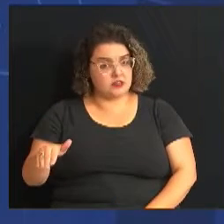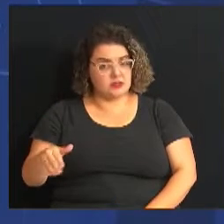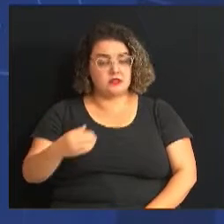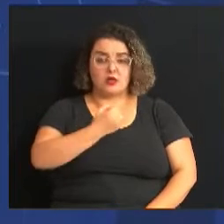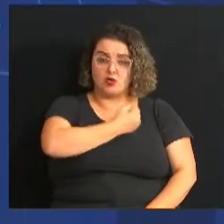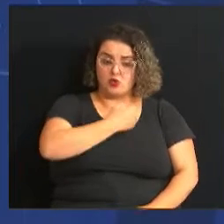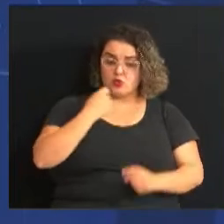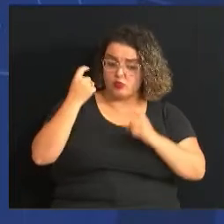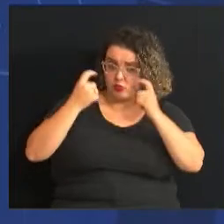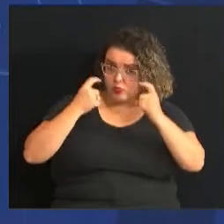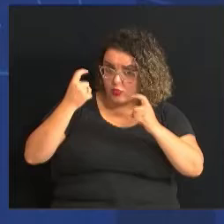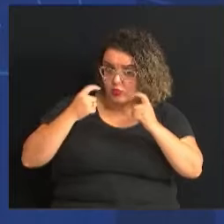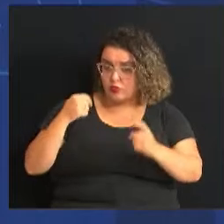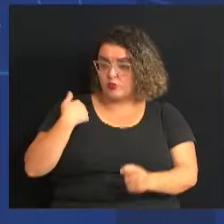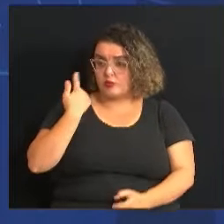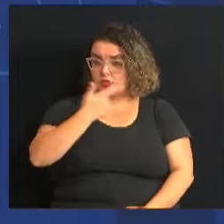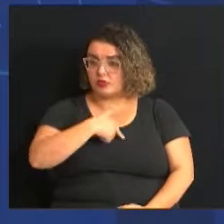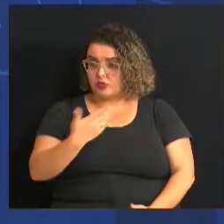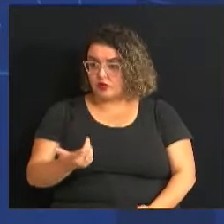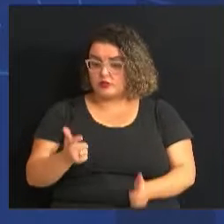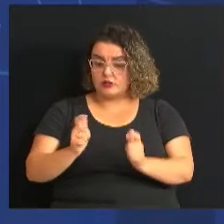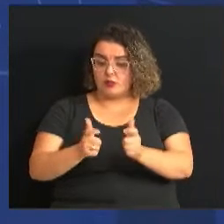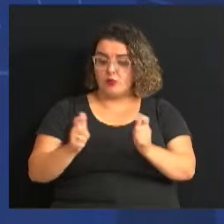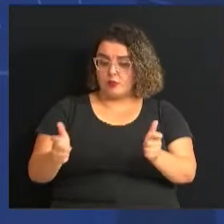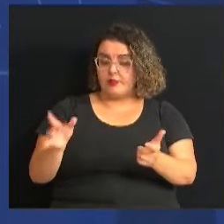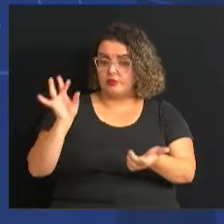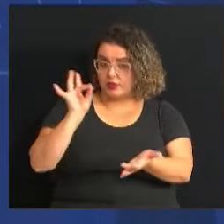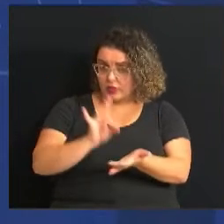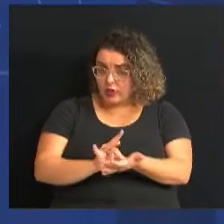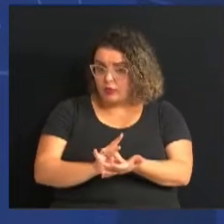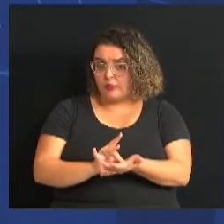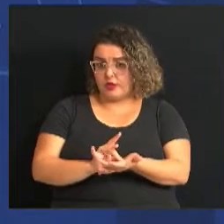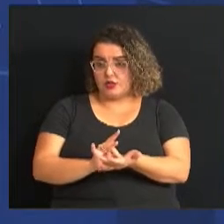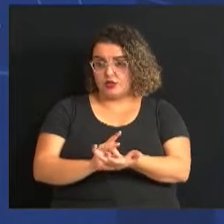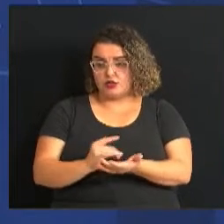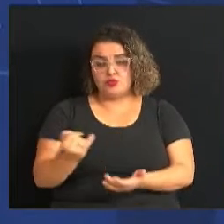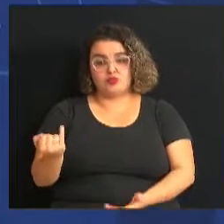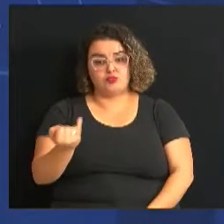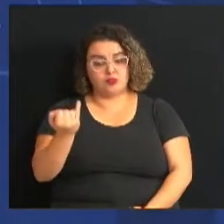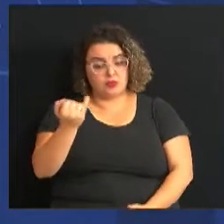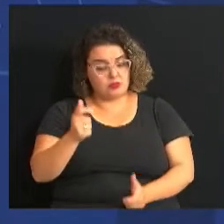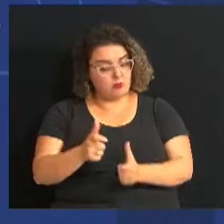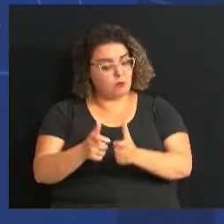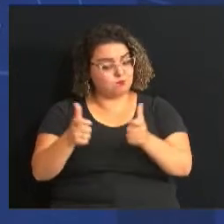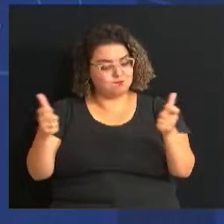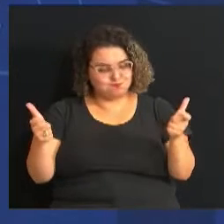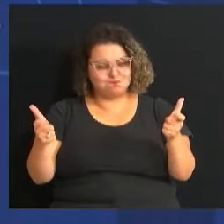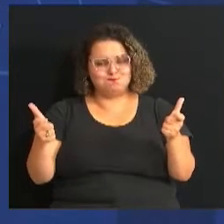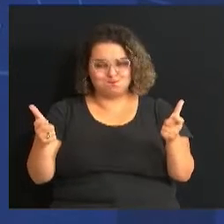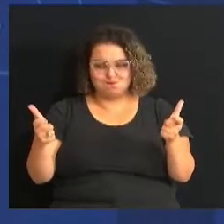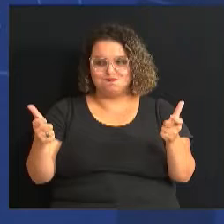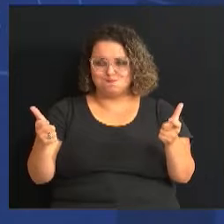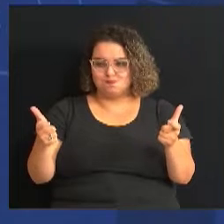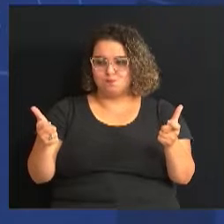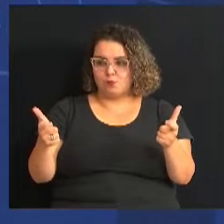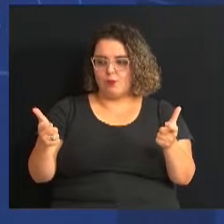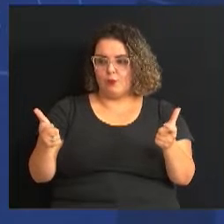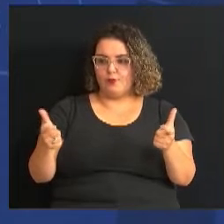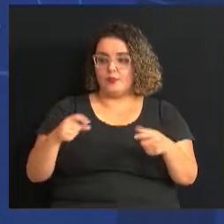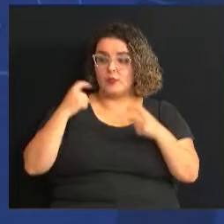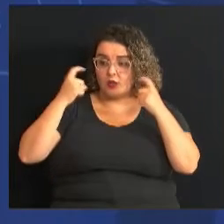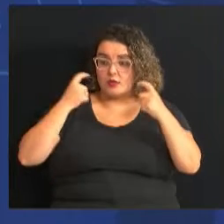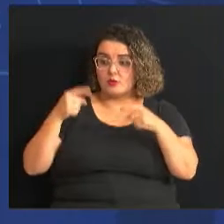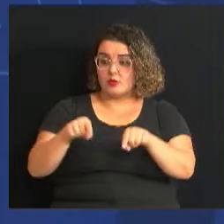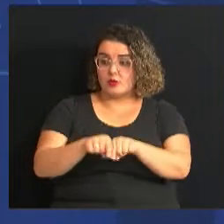preocupa, porque é um aumento realmente relevante, é um aumento que nos preocupa